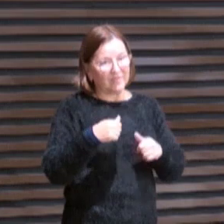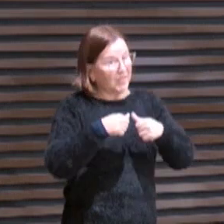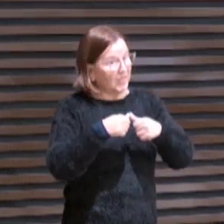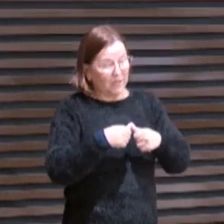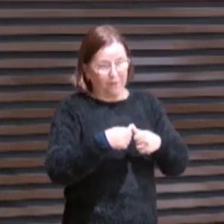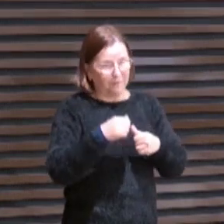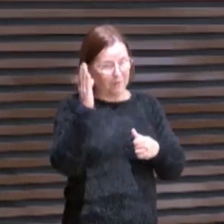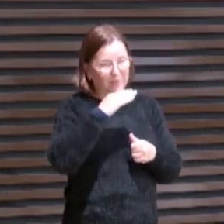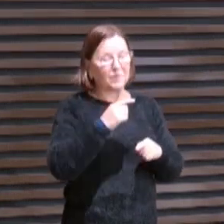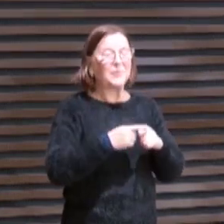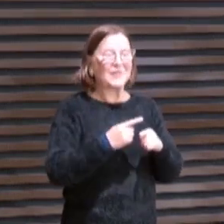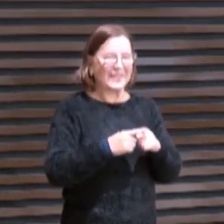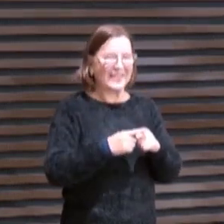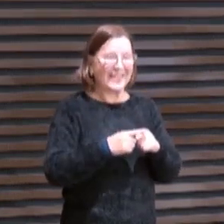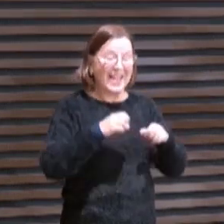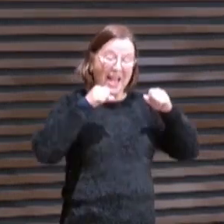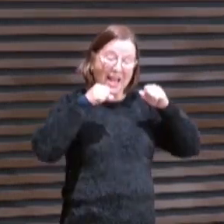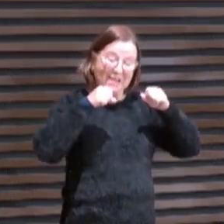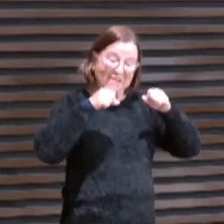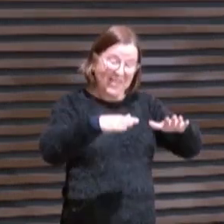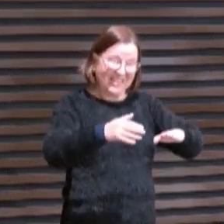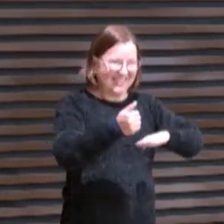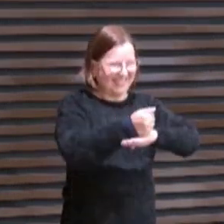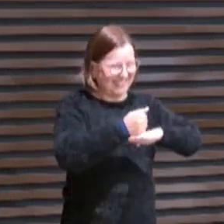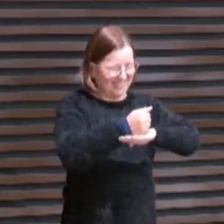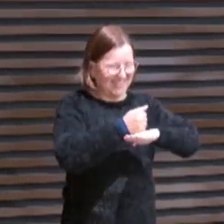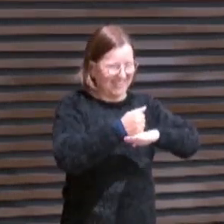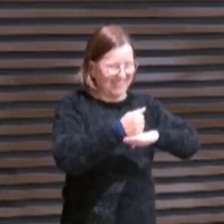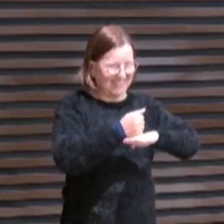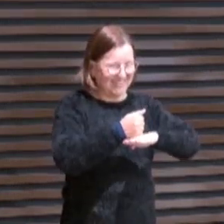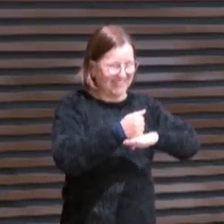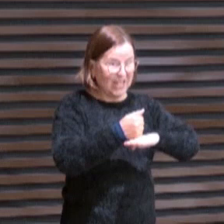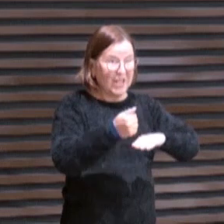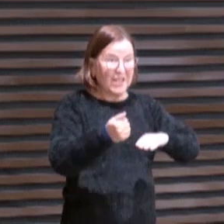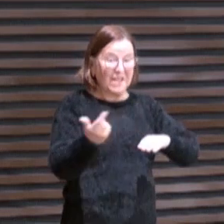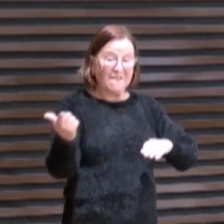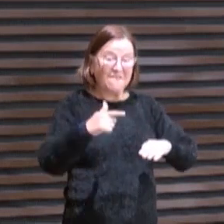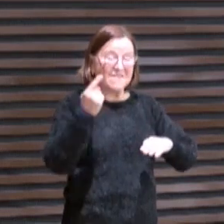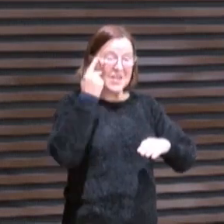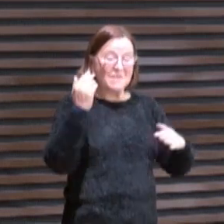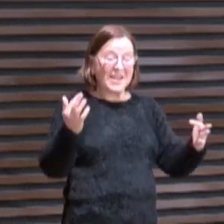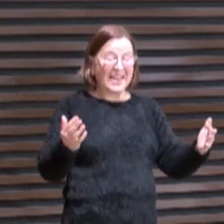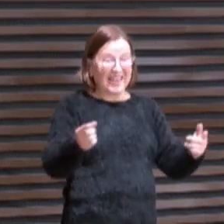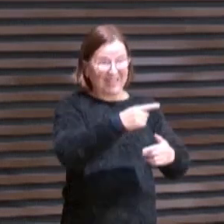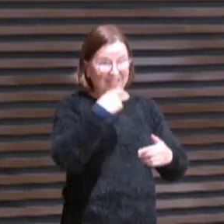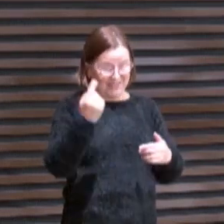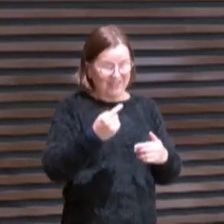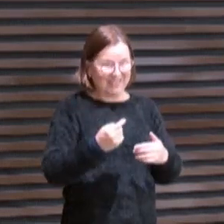bênção de Abraão passa para nós por meio de Jesus Cristo, porque ele foi feito